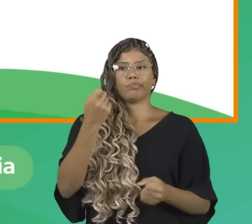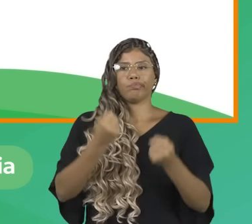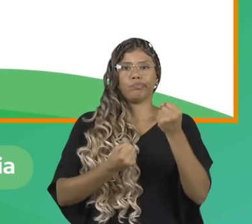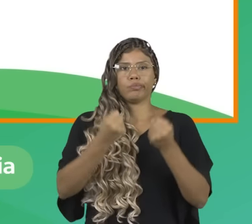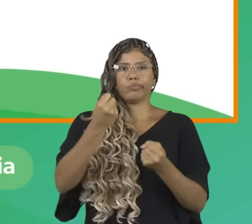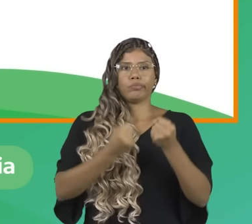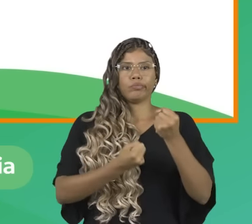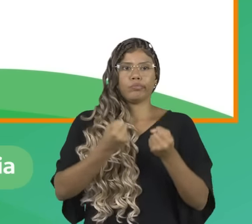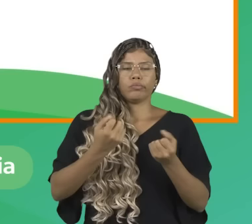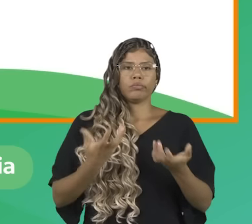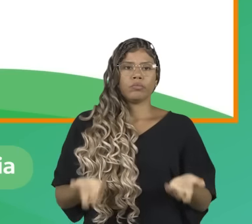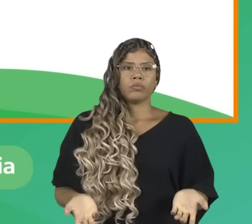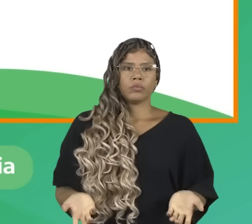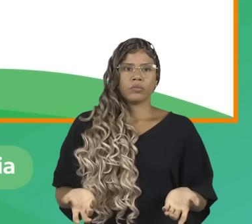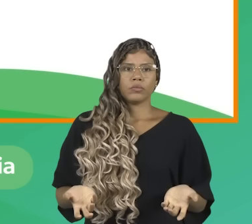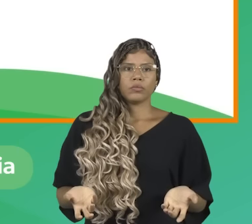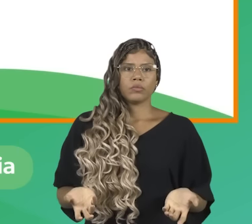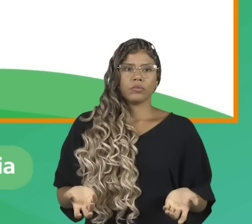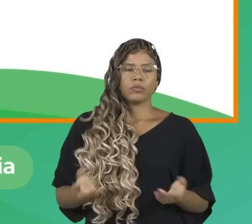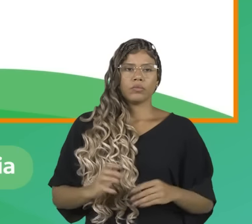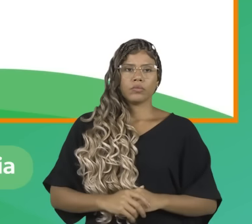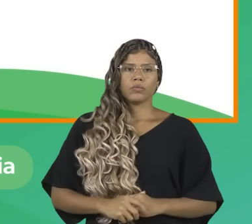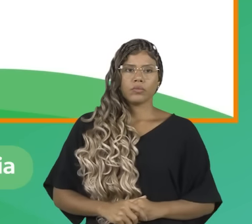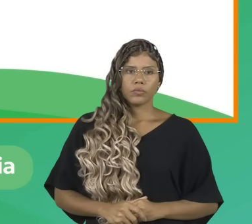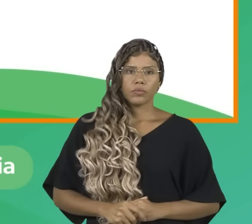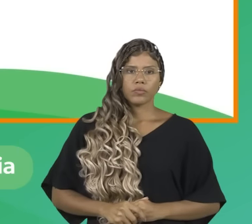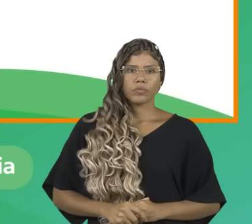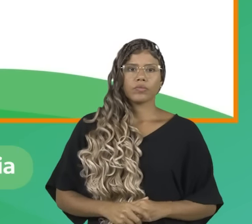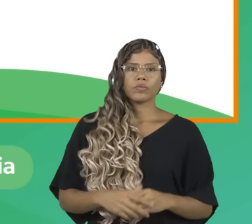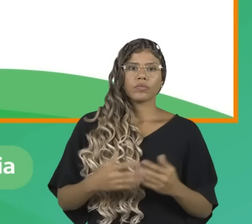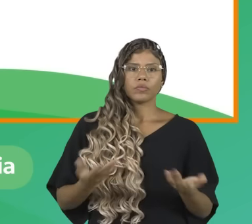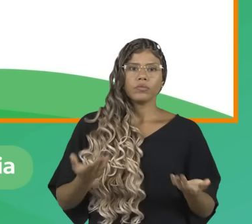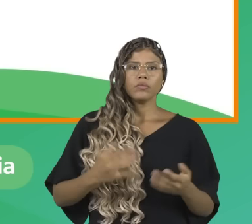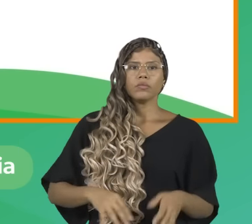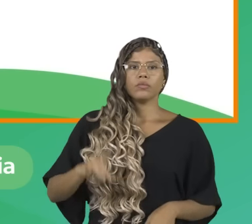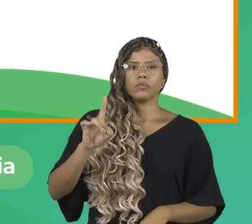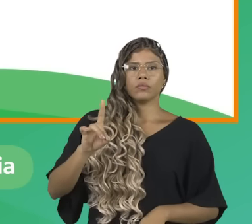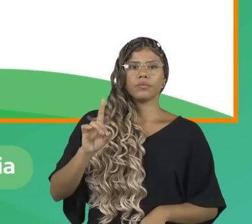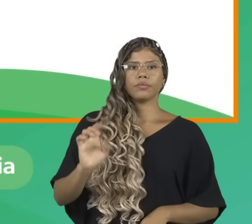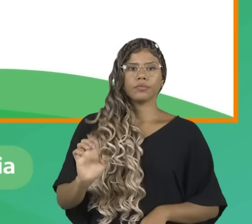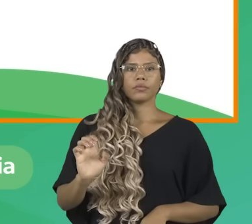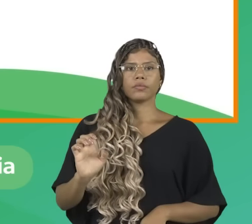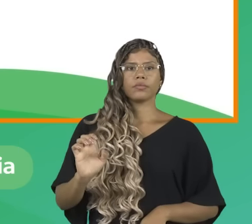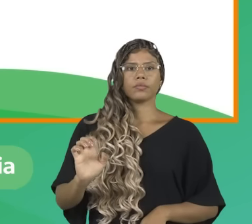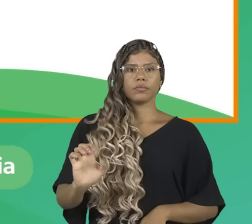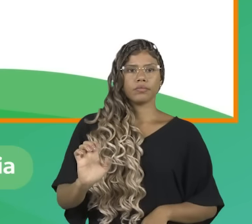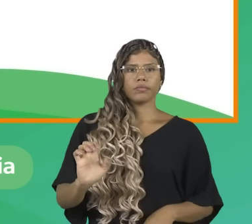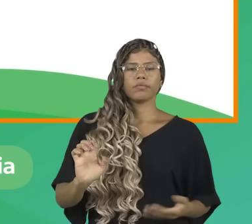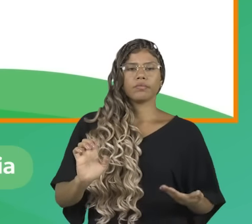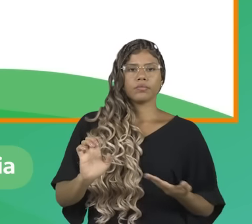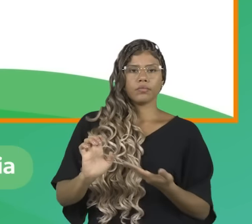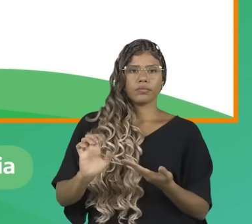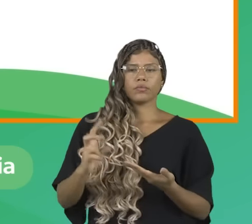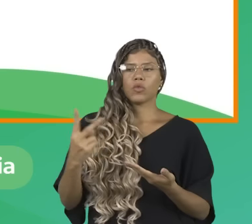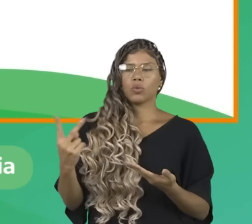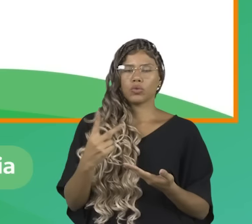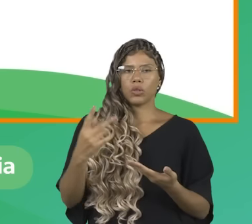permite reduzir poluição e consumo consciente, como nós já vimos, permite reduzir a exploração. Portanto, o item certo é o item